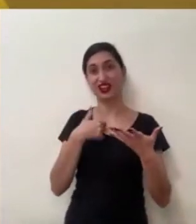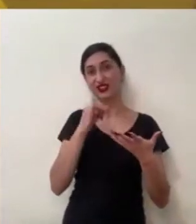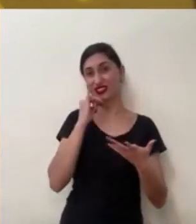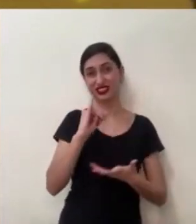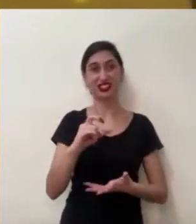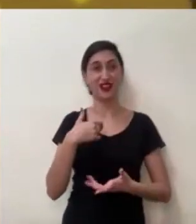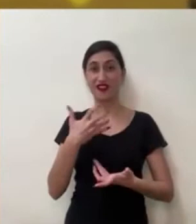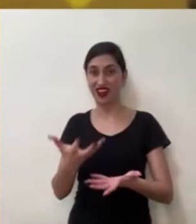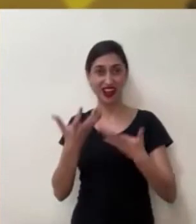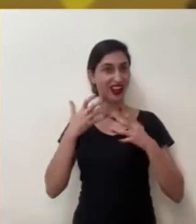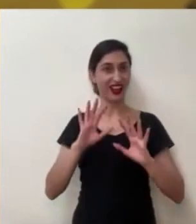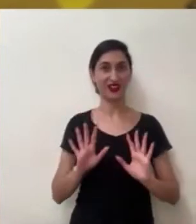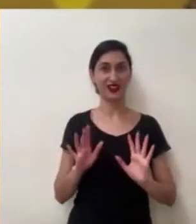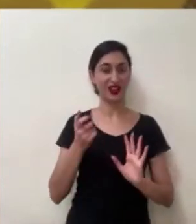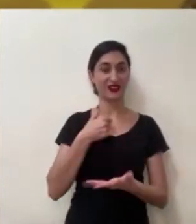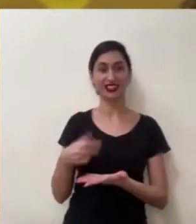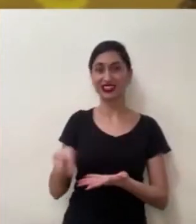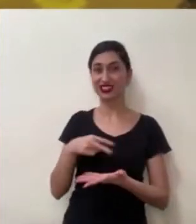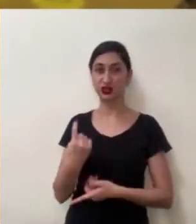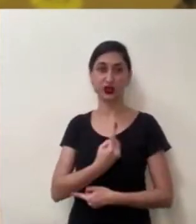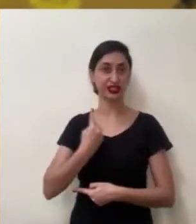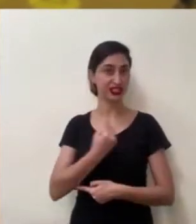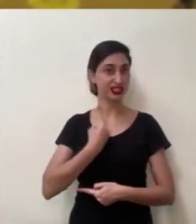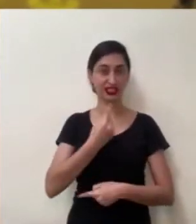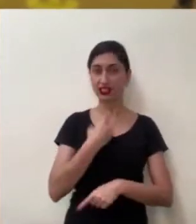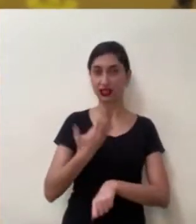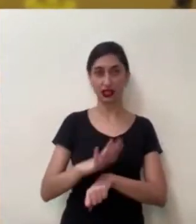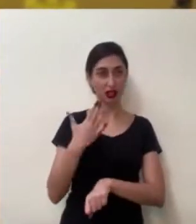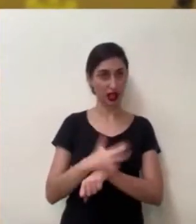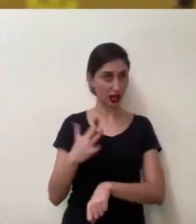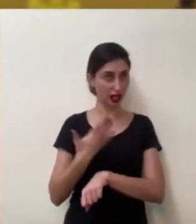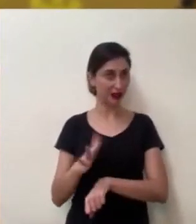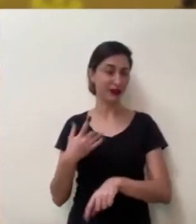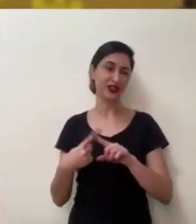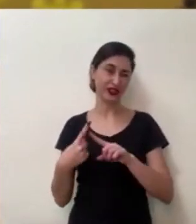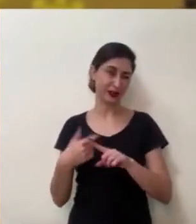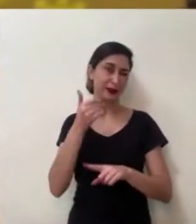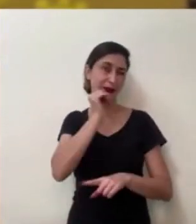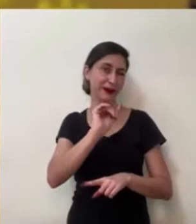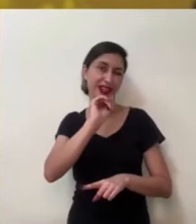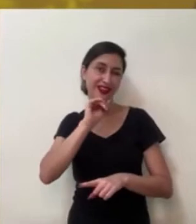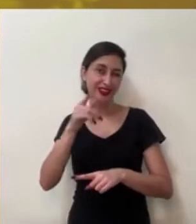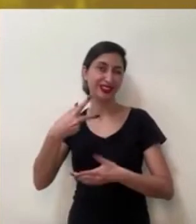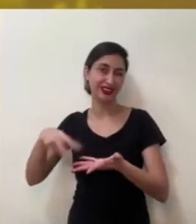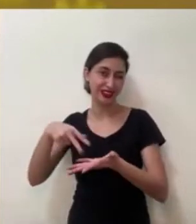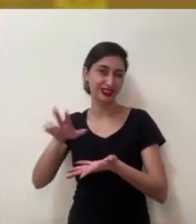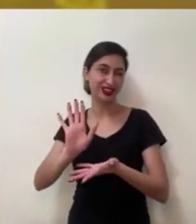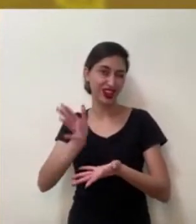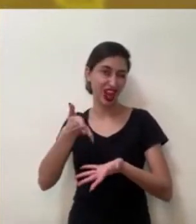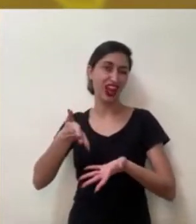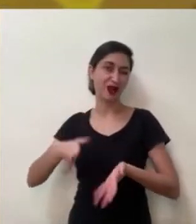né?" Aí comecei a dançar sozinha na vida, assim, mas lógico que tá no sangue, né? Porque minha mãe dança desde de